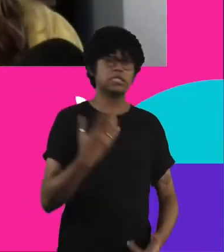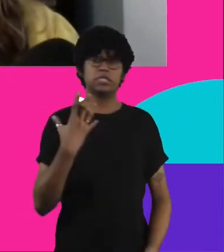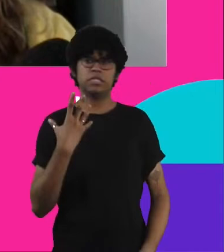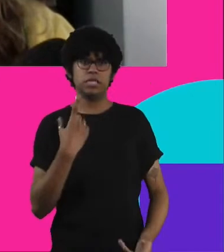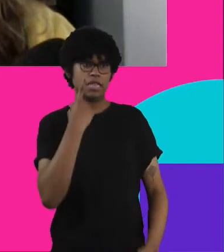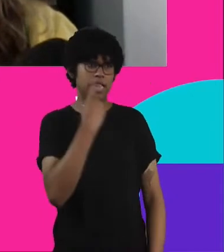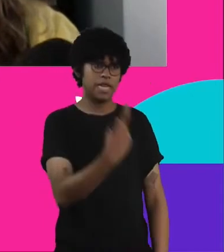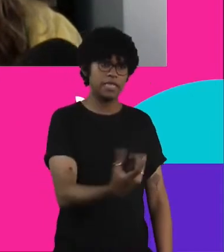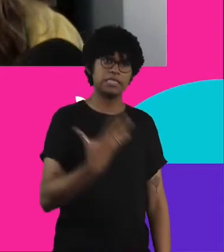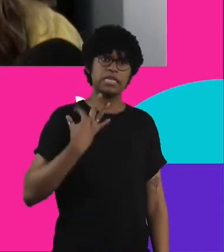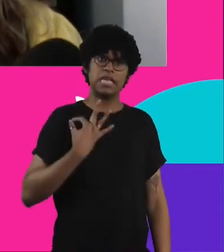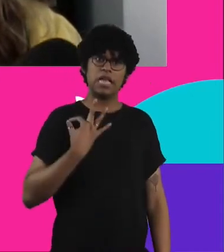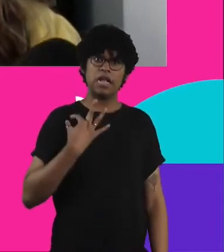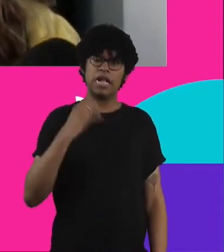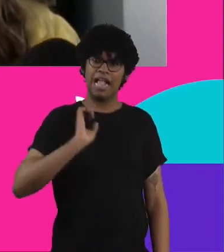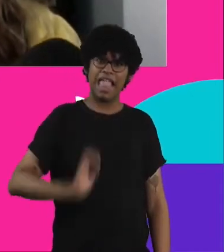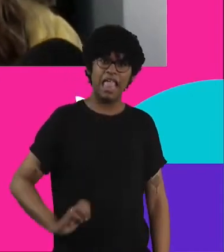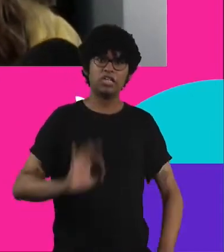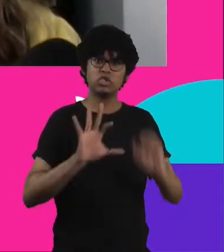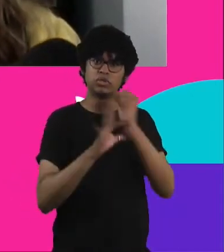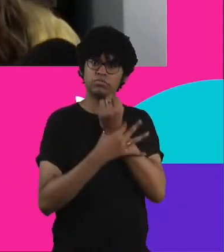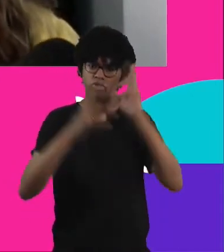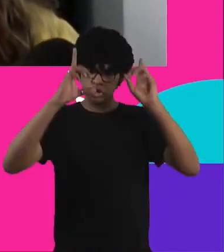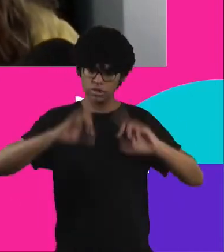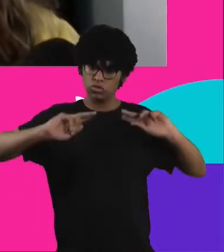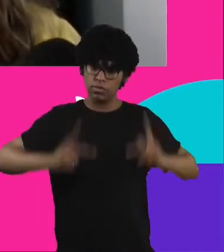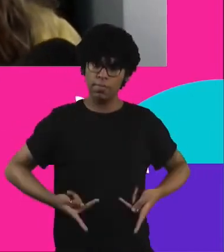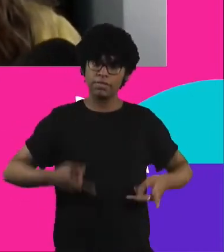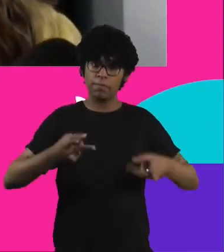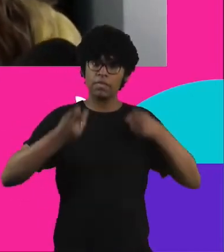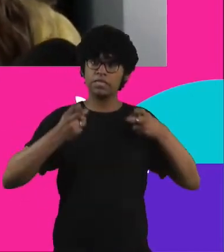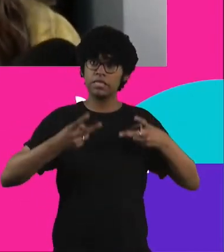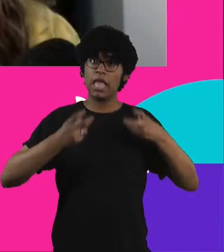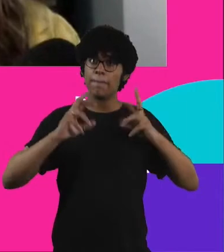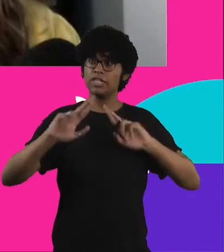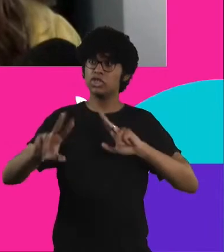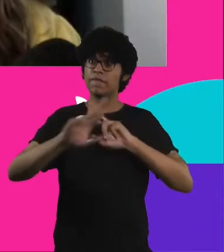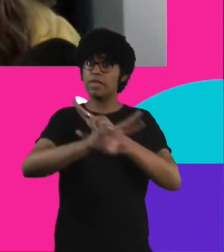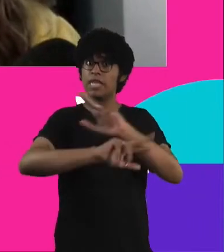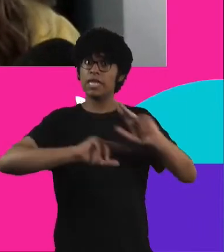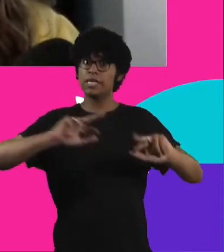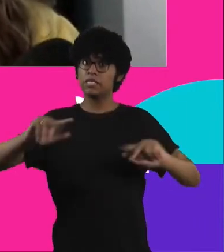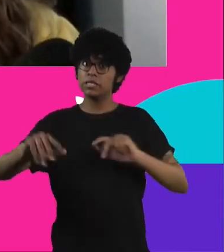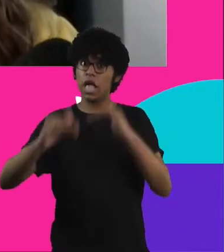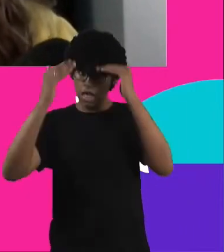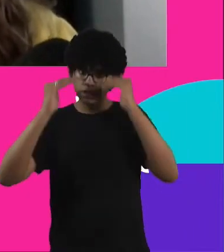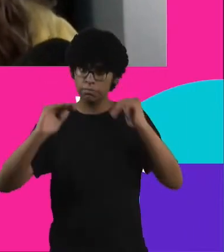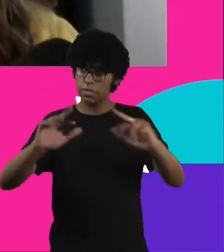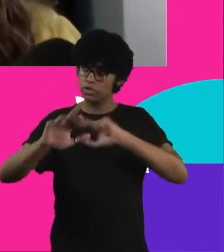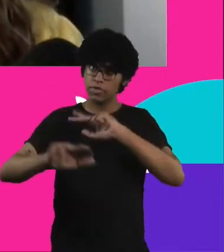de proteção dos direitos humanos, reconhecendo que nas diferenças e no respeito às diferenças é que